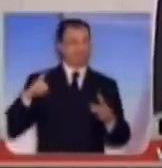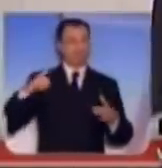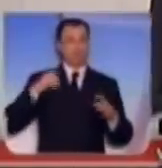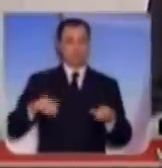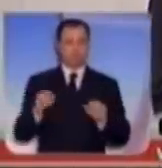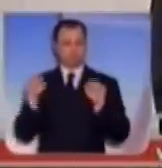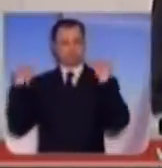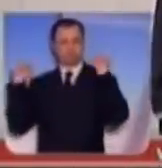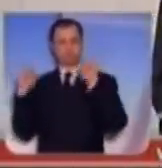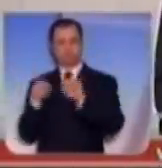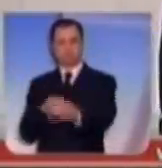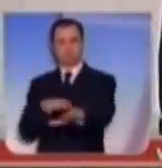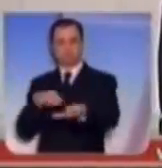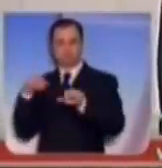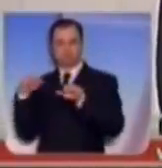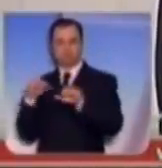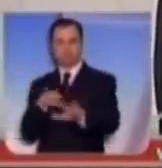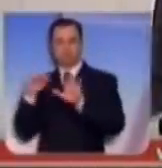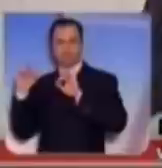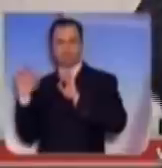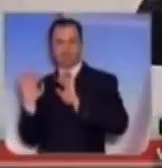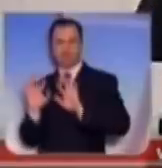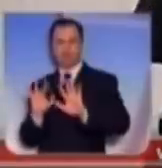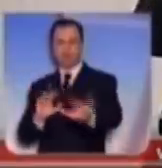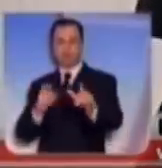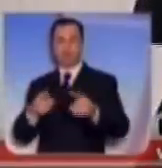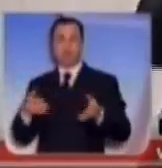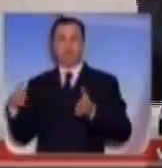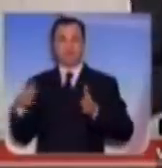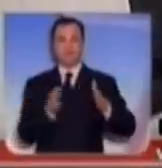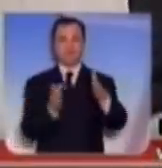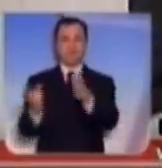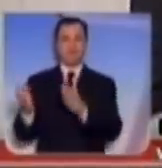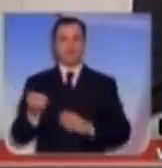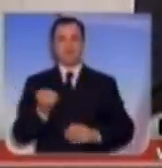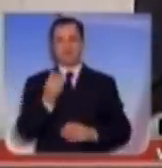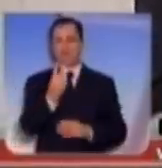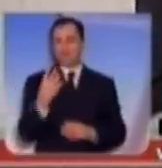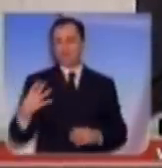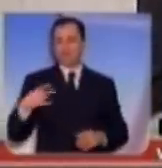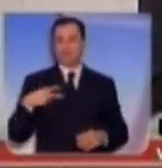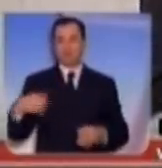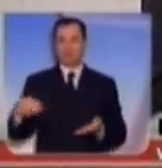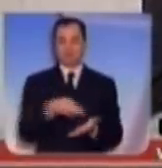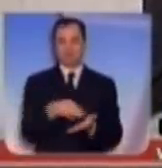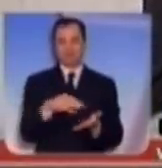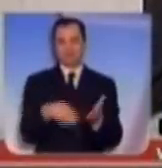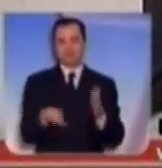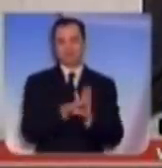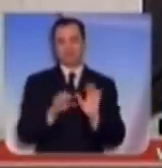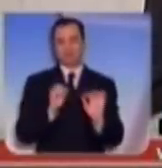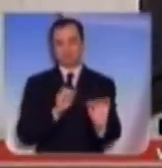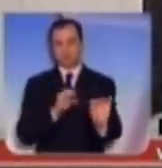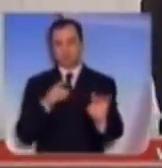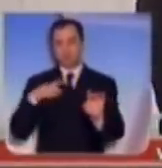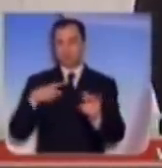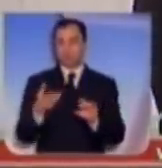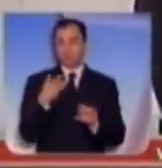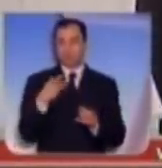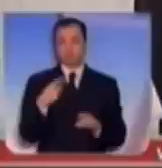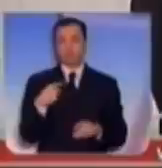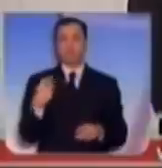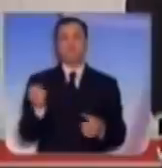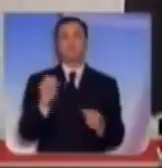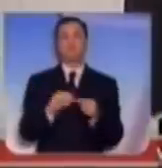uma grande marcha, uma grande caminhada pela Avenida 23 de Maio até a Secretaria da Educação. Eu quero,